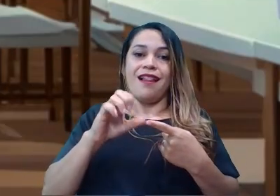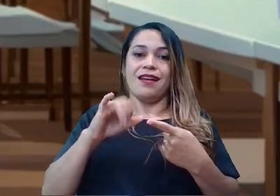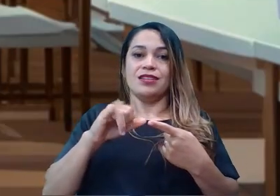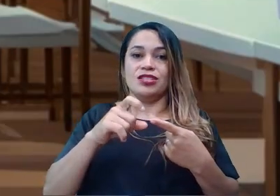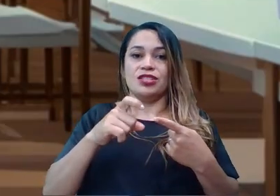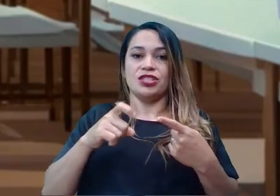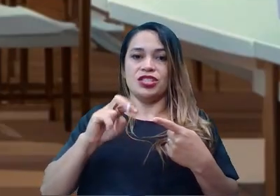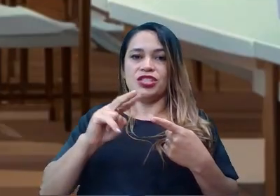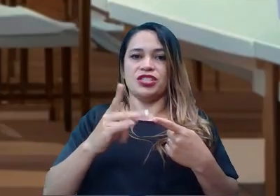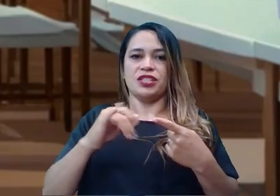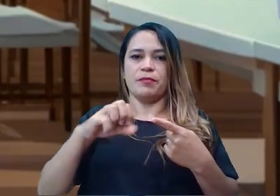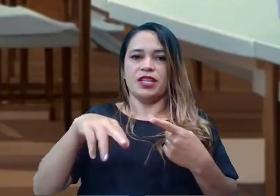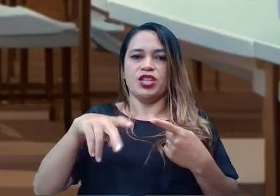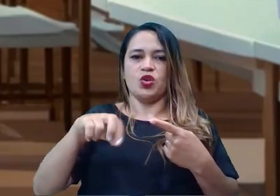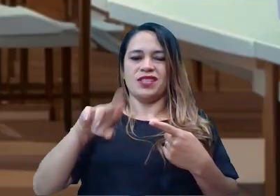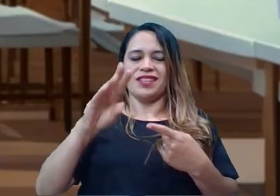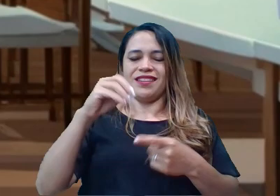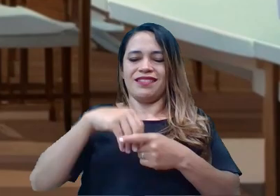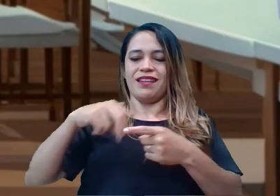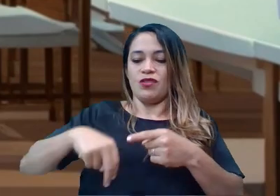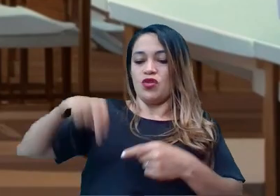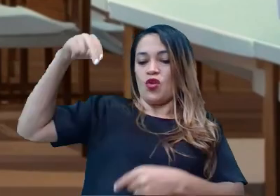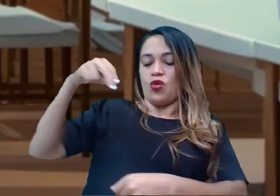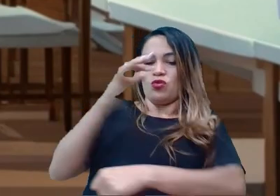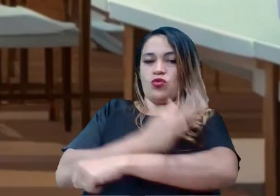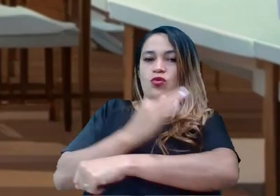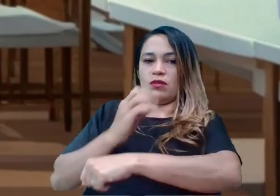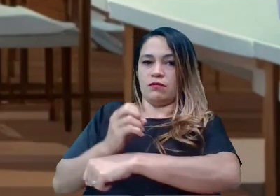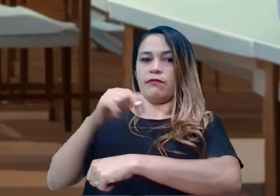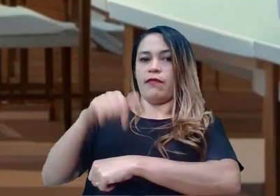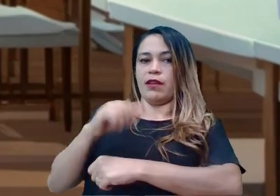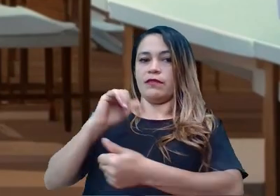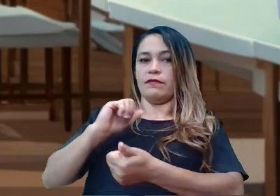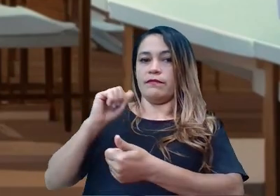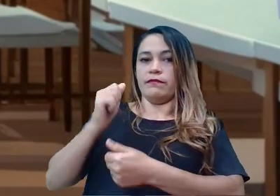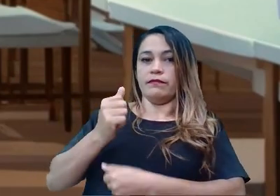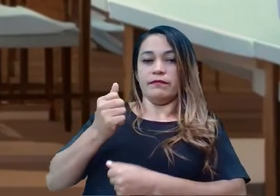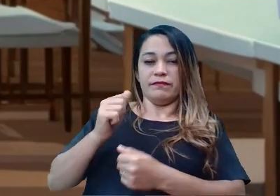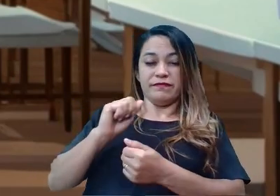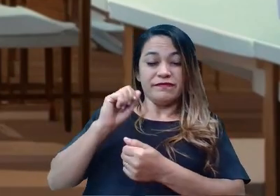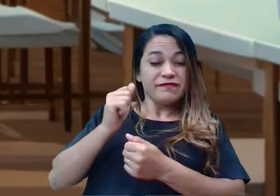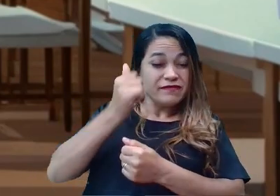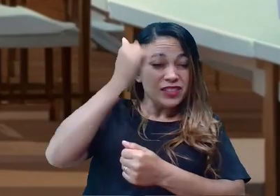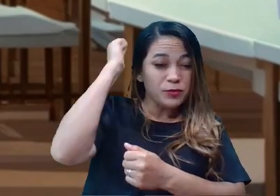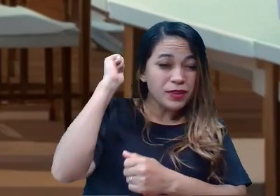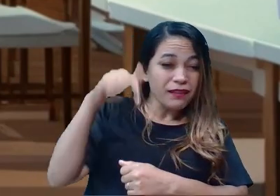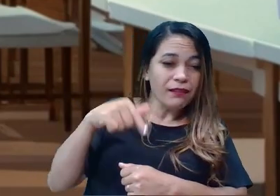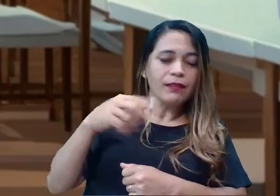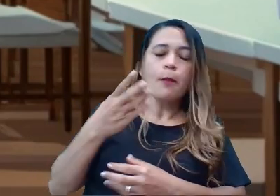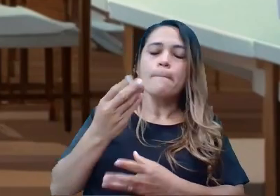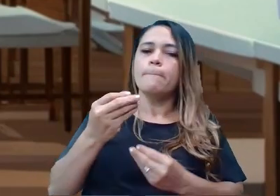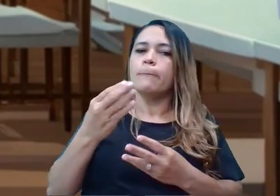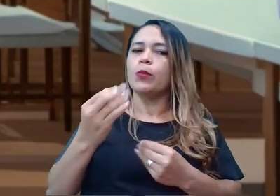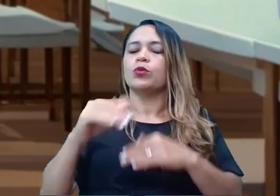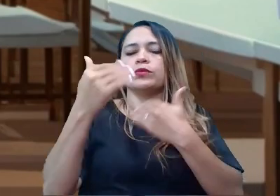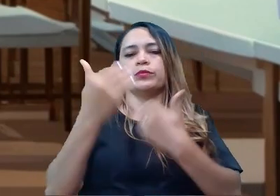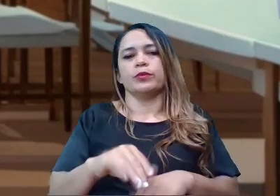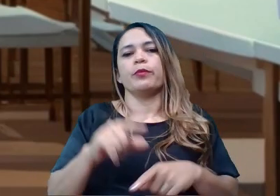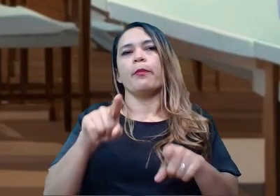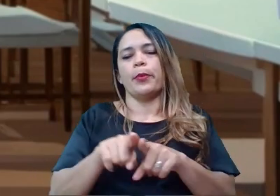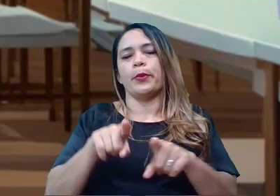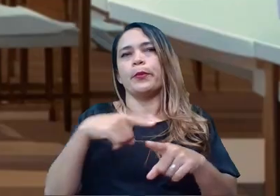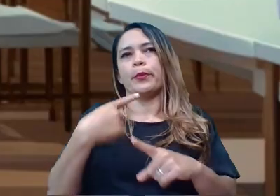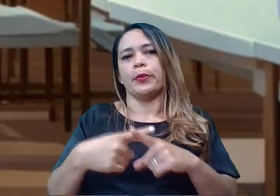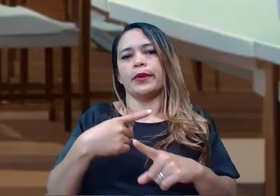aqui da região norte do Tocantins, que faz vestibulares aqui na região norte, é uma doença que cai sempre em prova. Por quê? Porque é uma doença